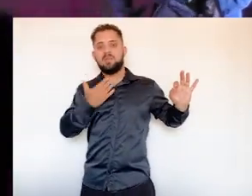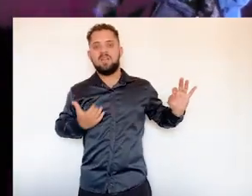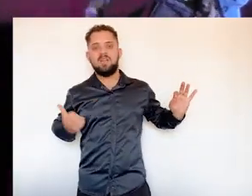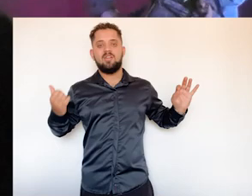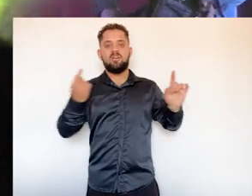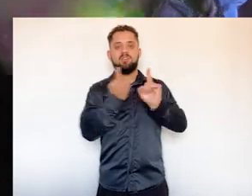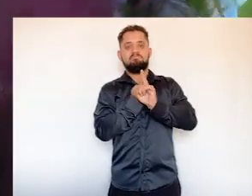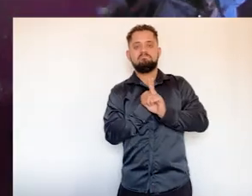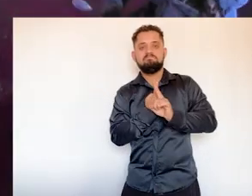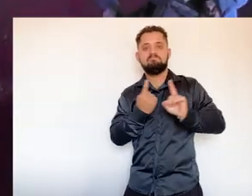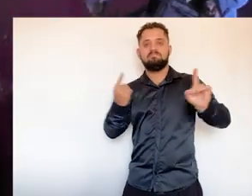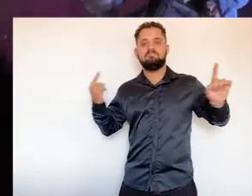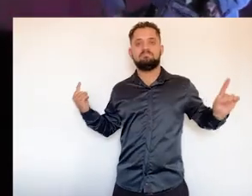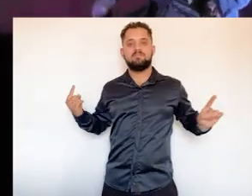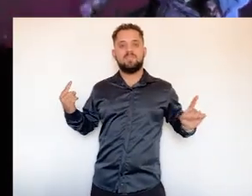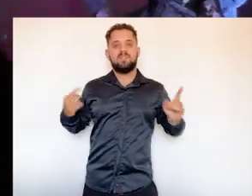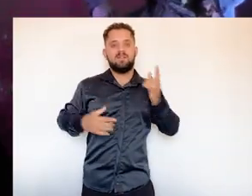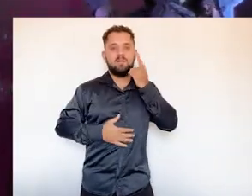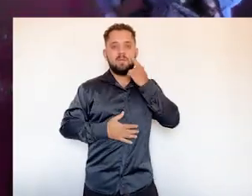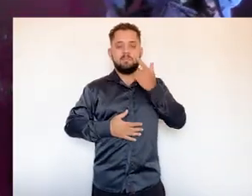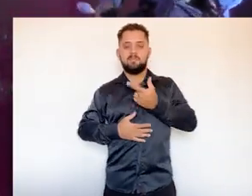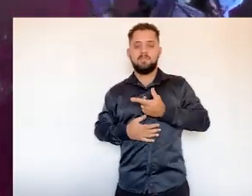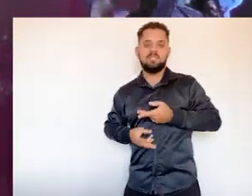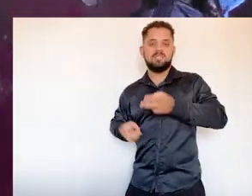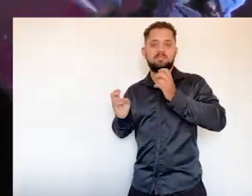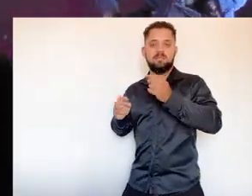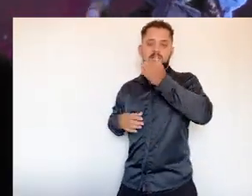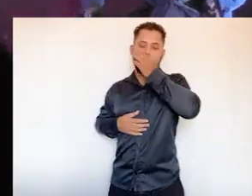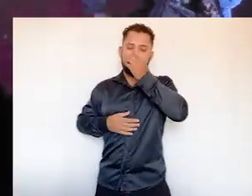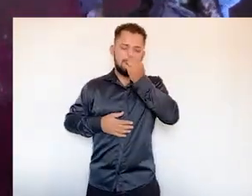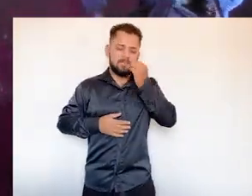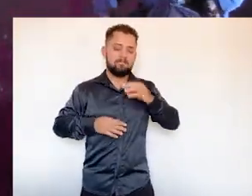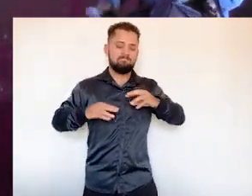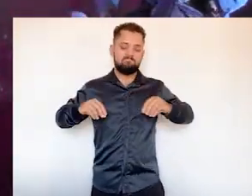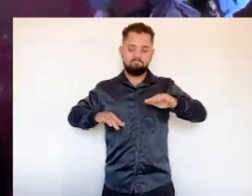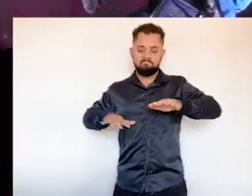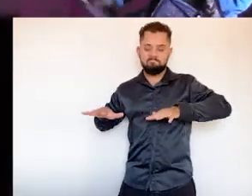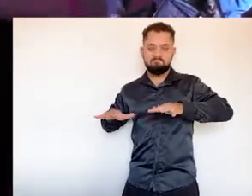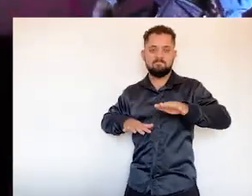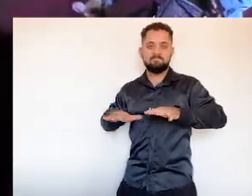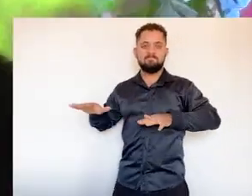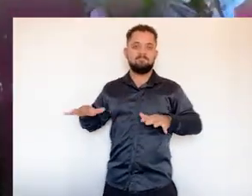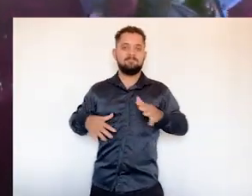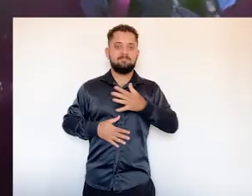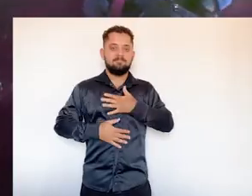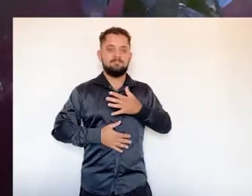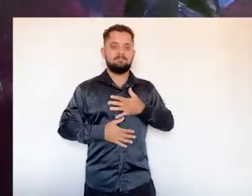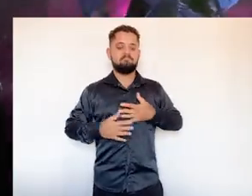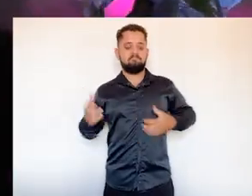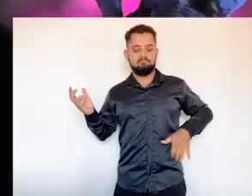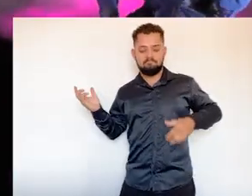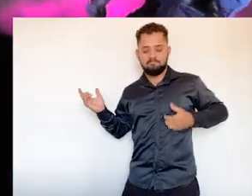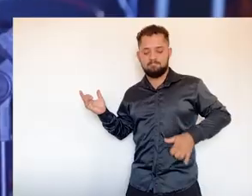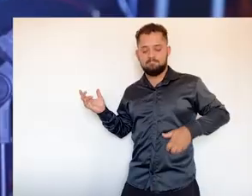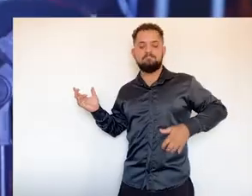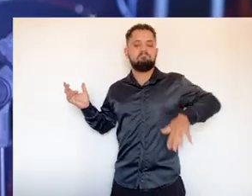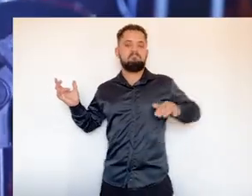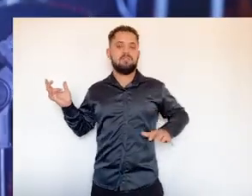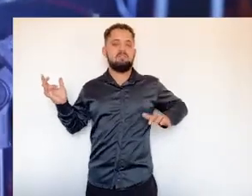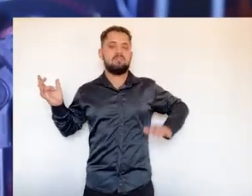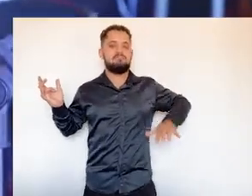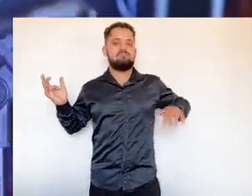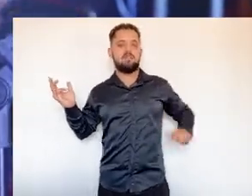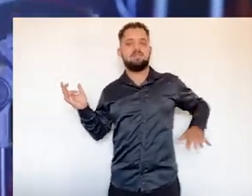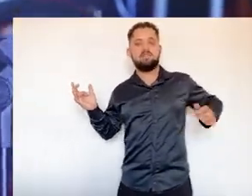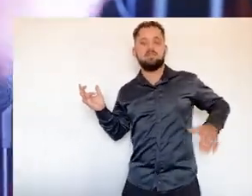A terra tremeu e quando ouviu meu mi menor. E viajando no universo, tocando uma orquestra só. Viajando no